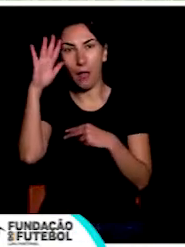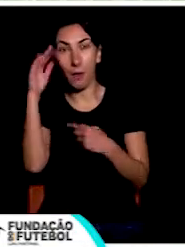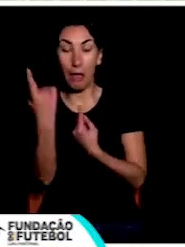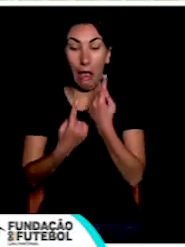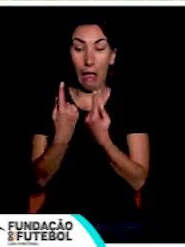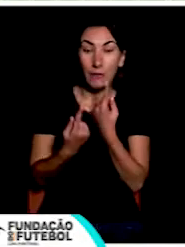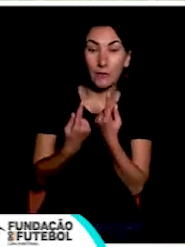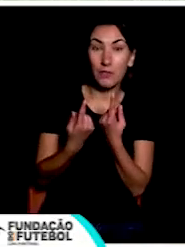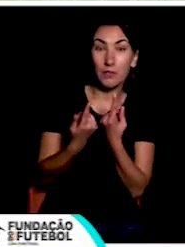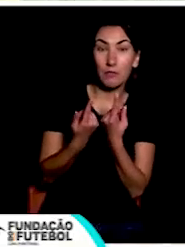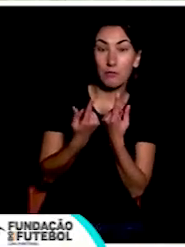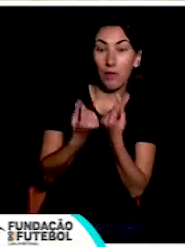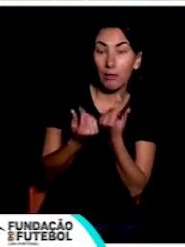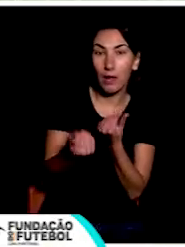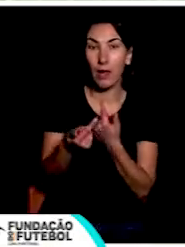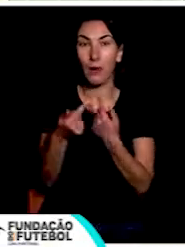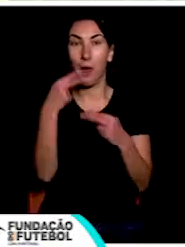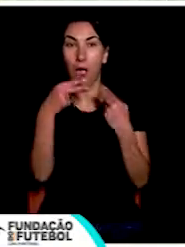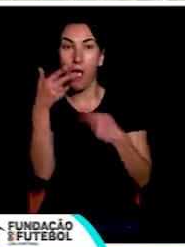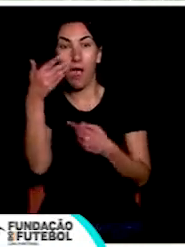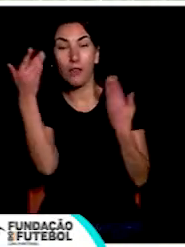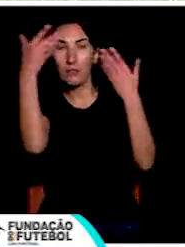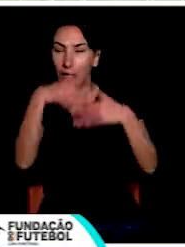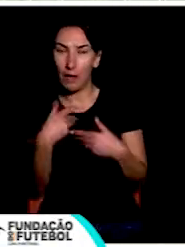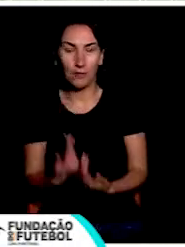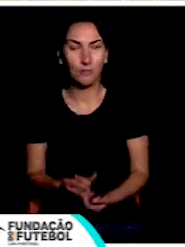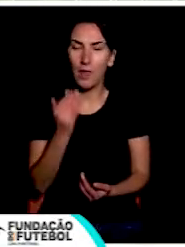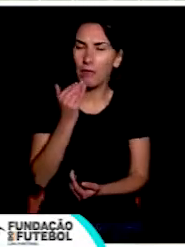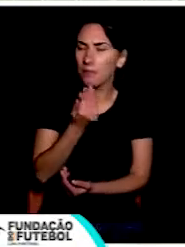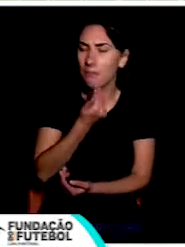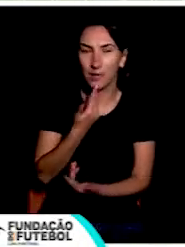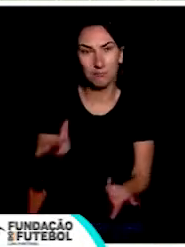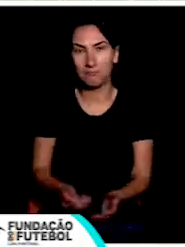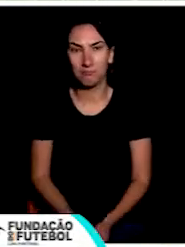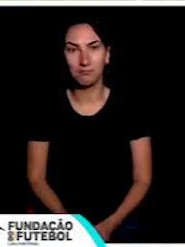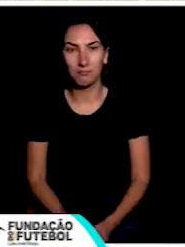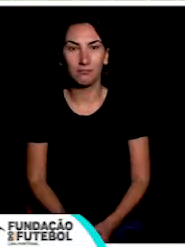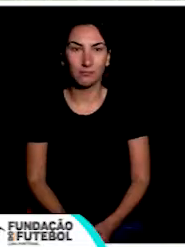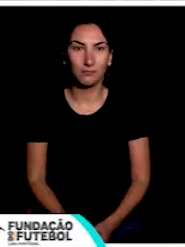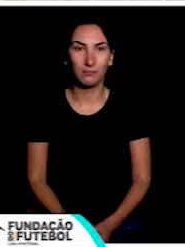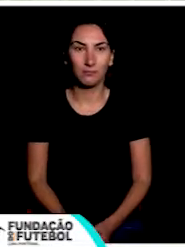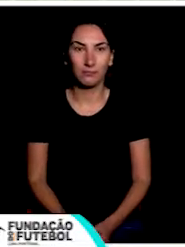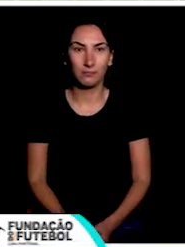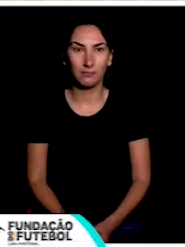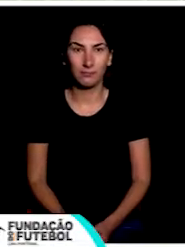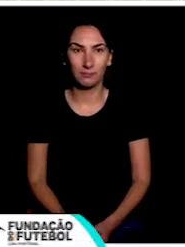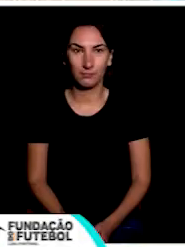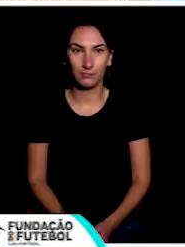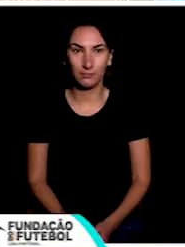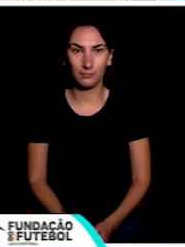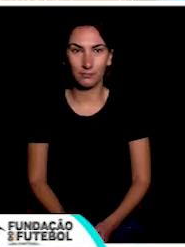Fazemos almoços, às vezes até dinheiro, jantares. Vai variando sempre, também de quem seja. Depende